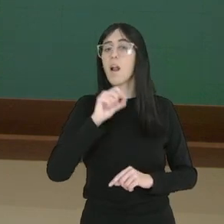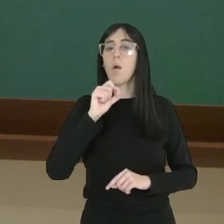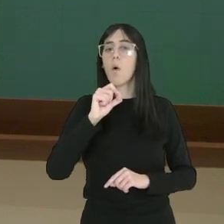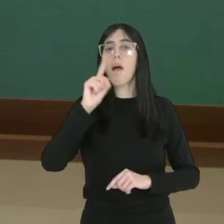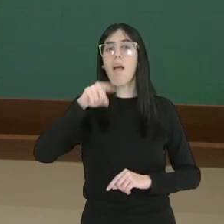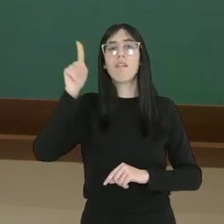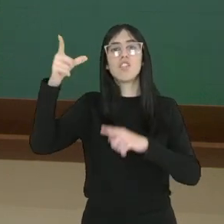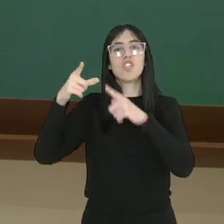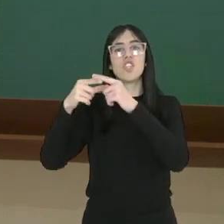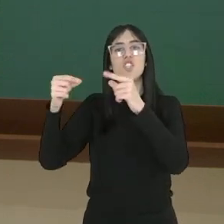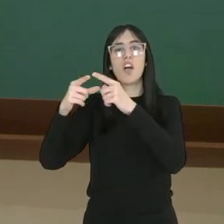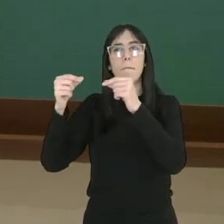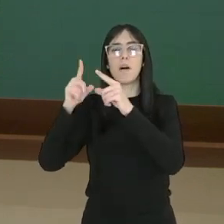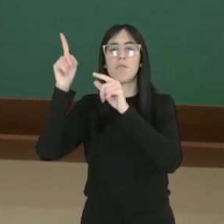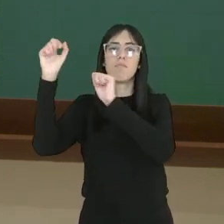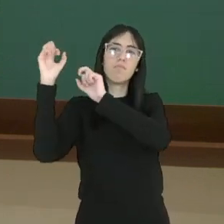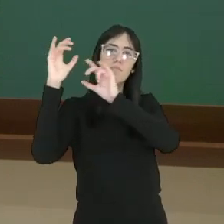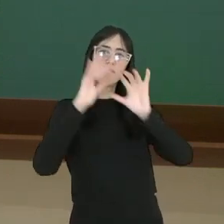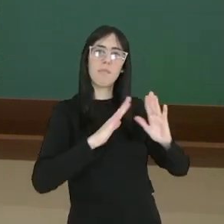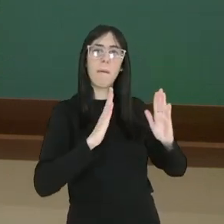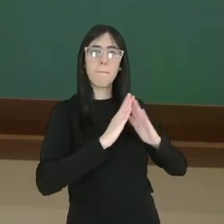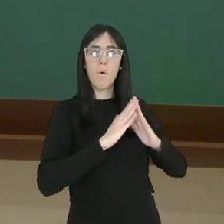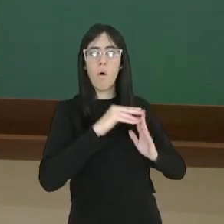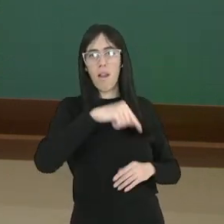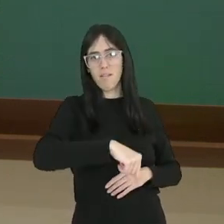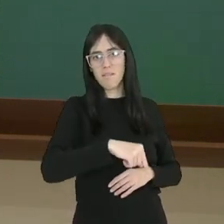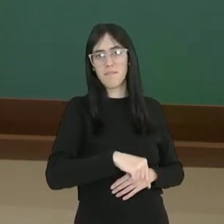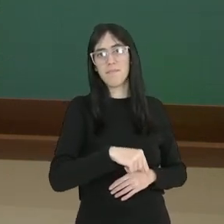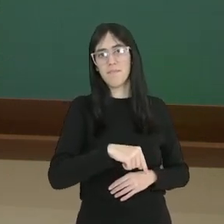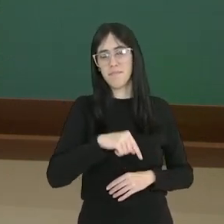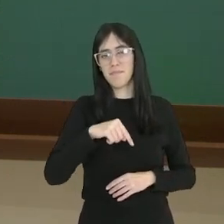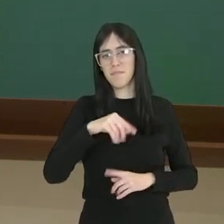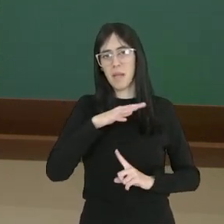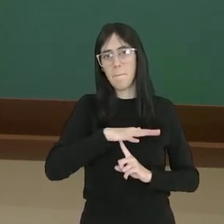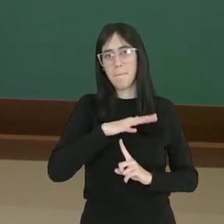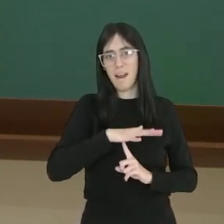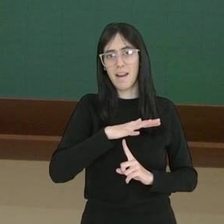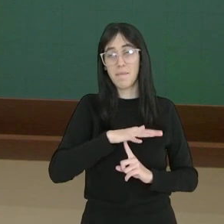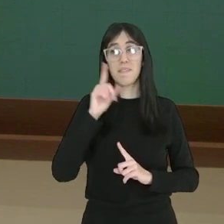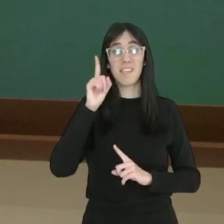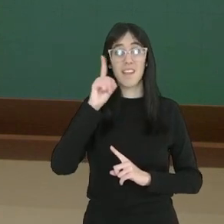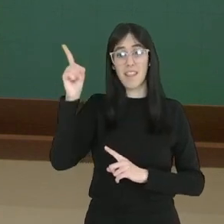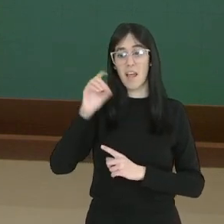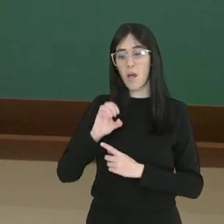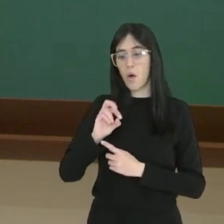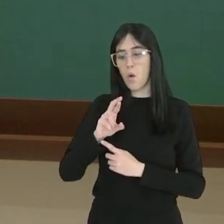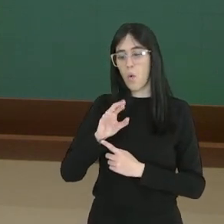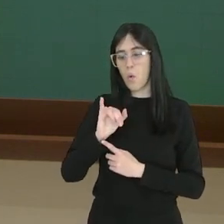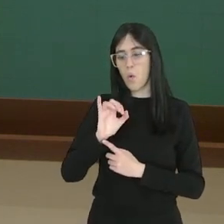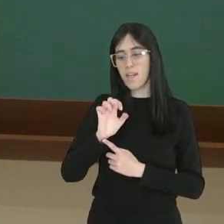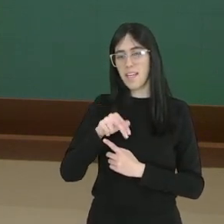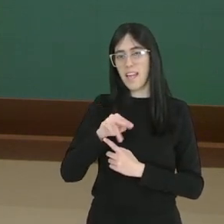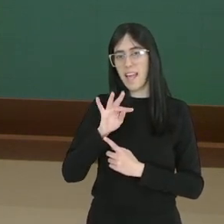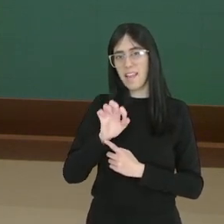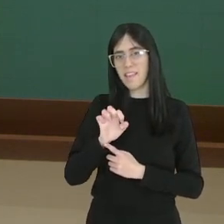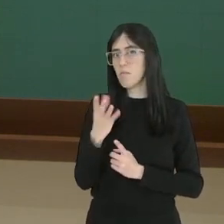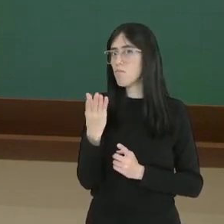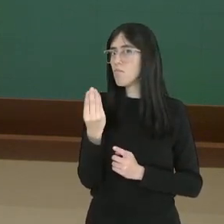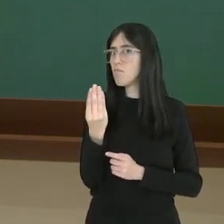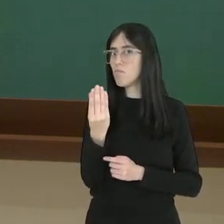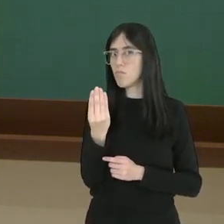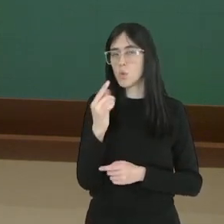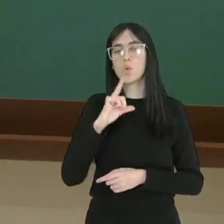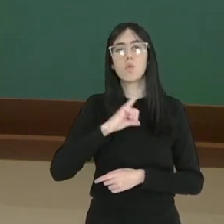imigrantes japoneses que vieram morar aqui. Lembrando então que lá no Oriente é uma modalidade muito praticada e quando esses